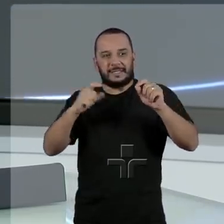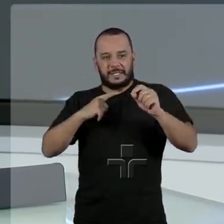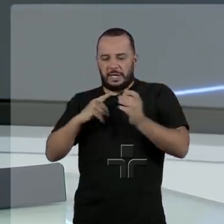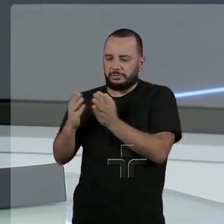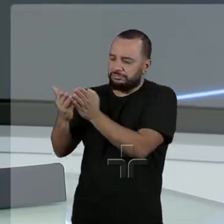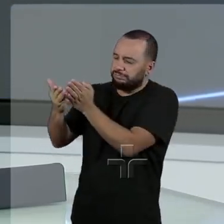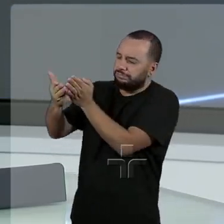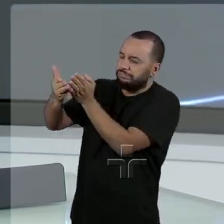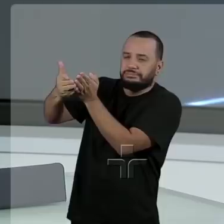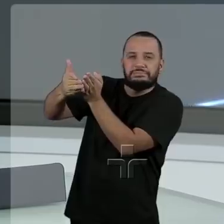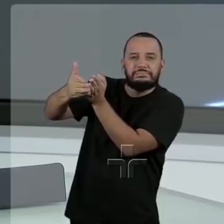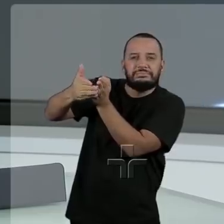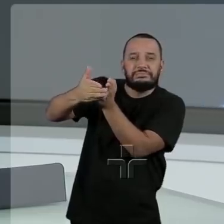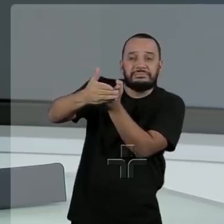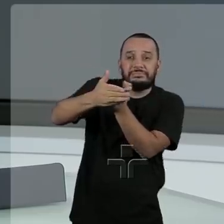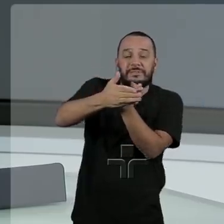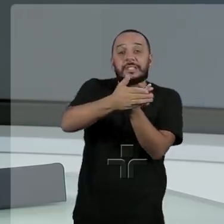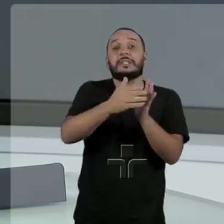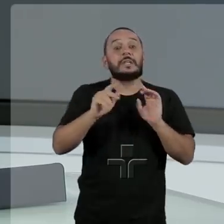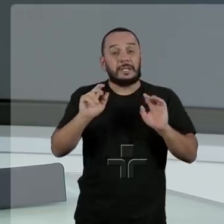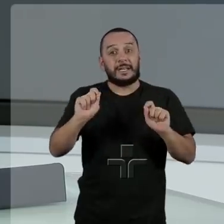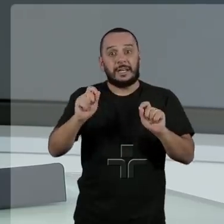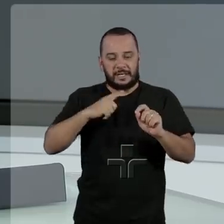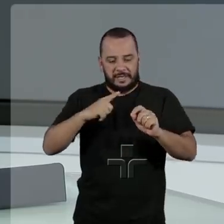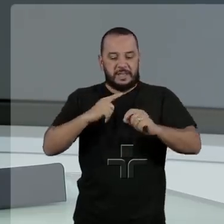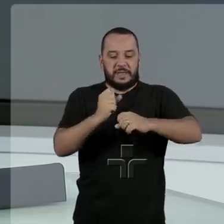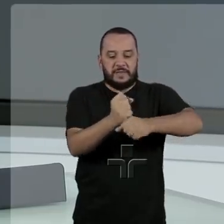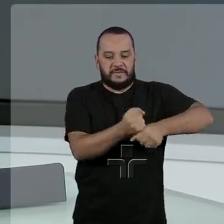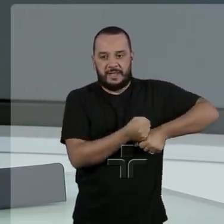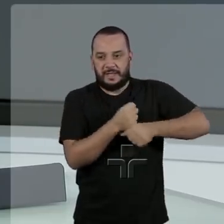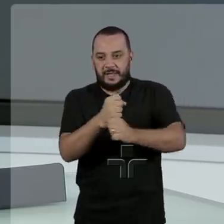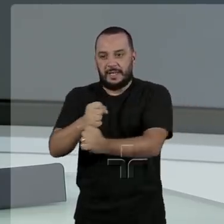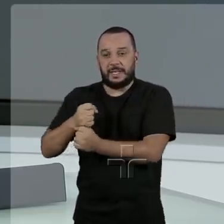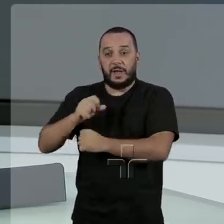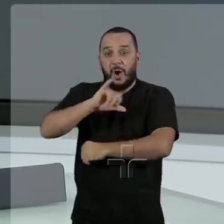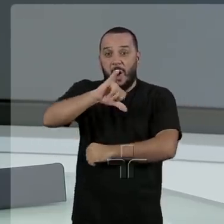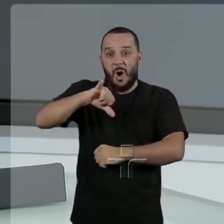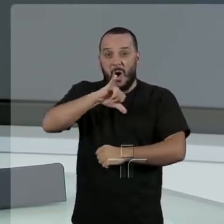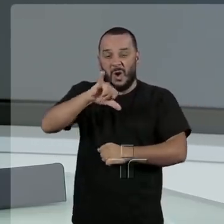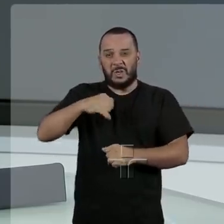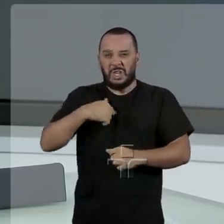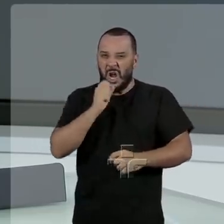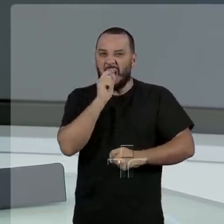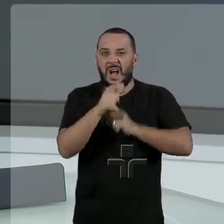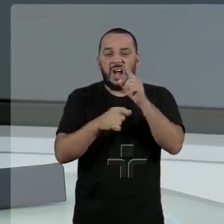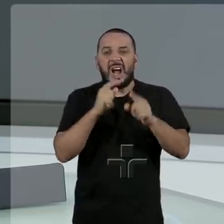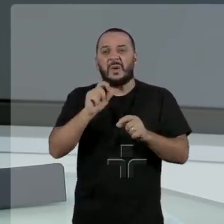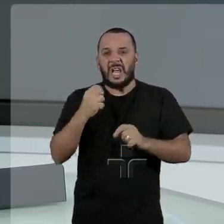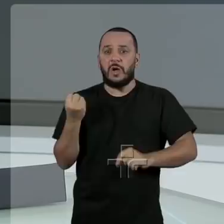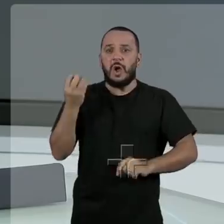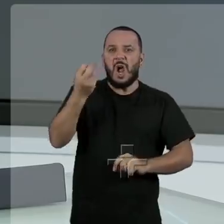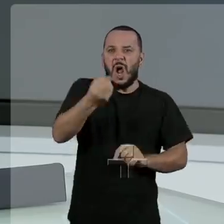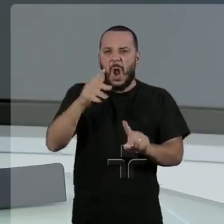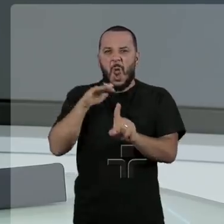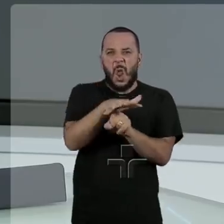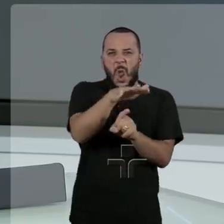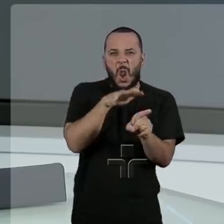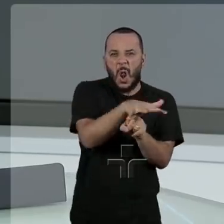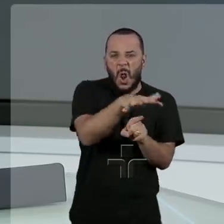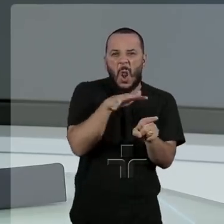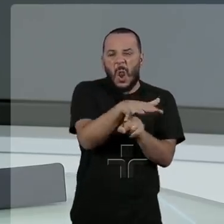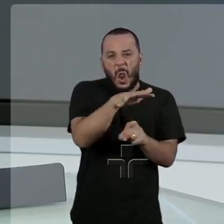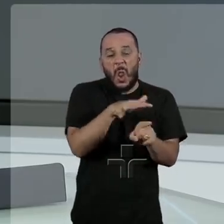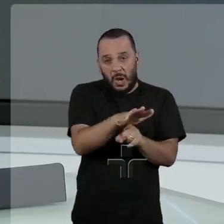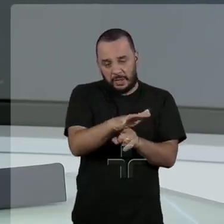A obra, chamada de Veneza no Óleo, é uma crítica ao turismo em massa. O vídeo e as fotos foram publicadas pelo